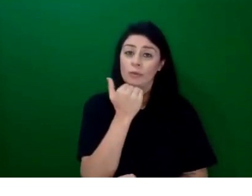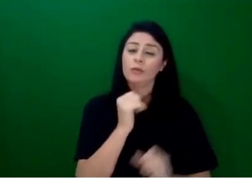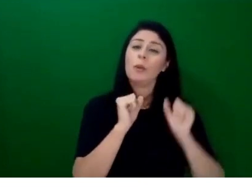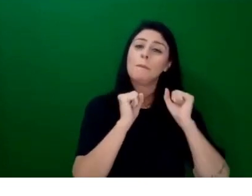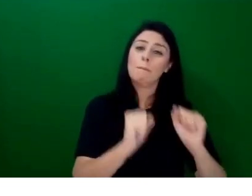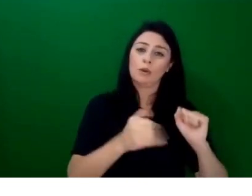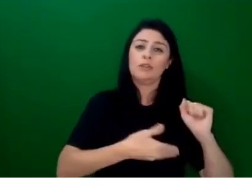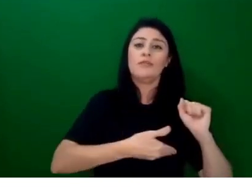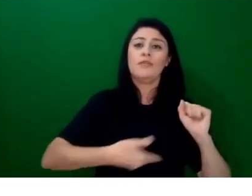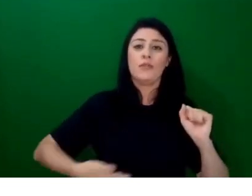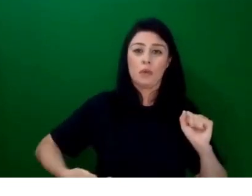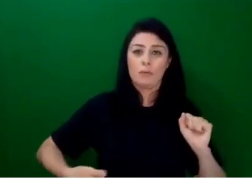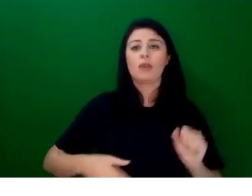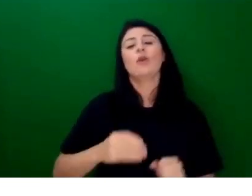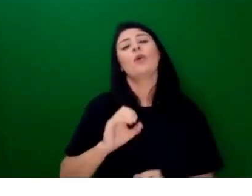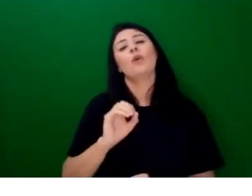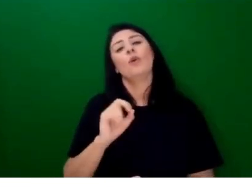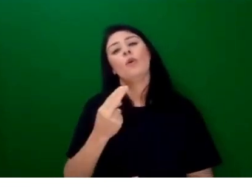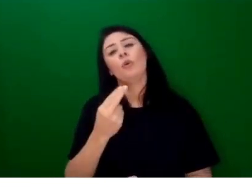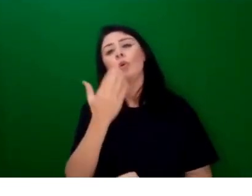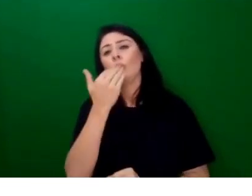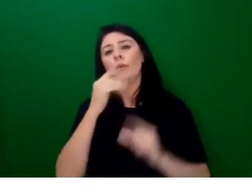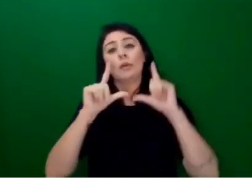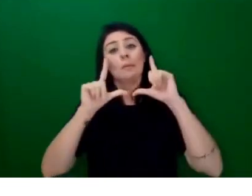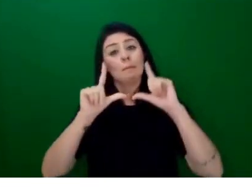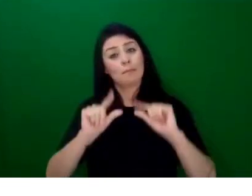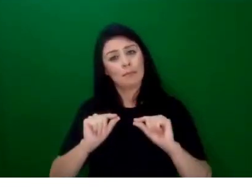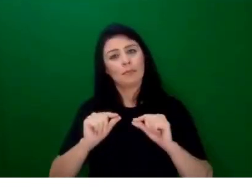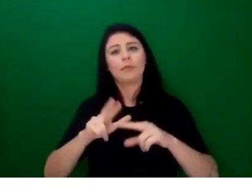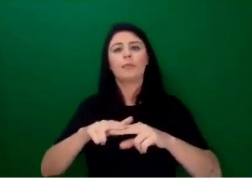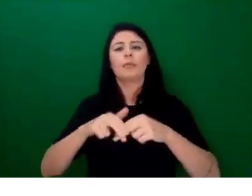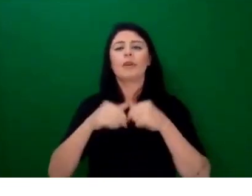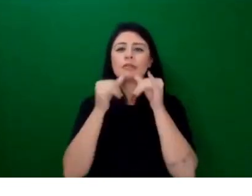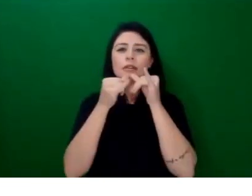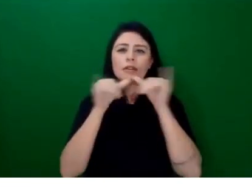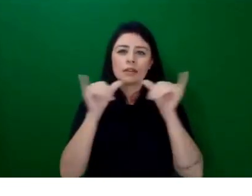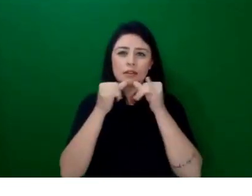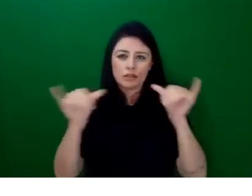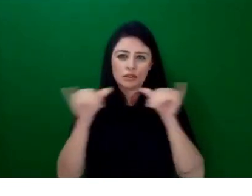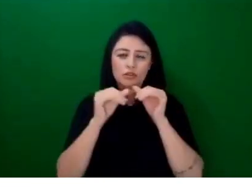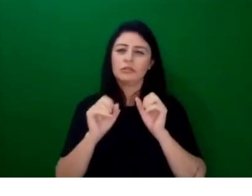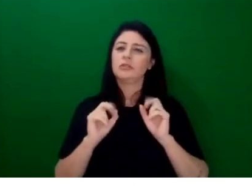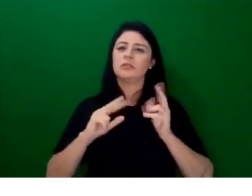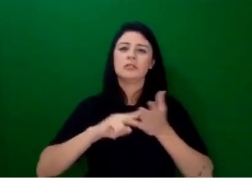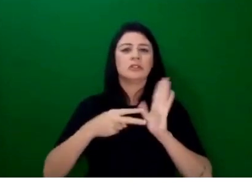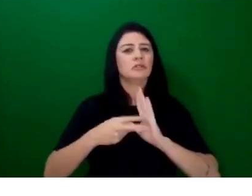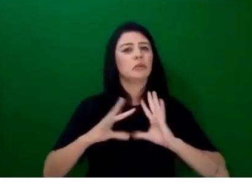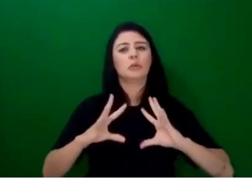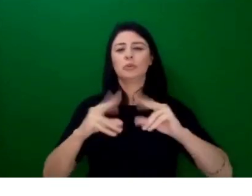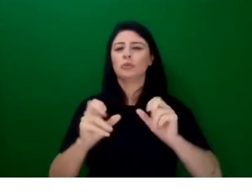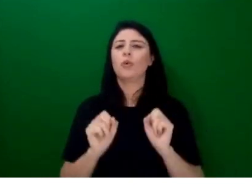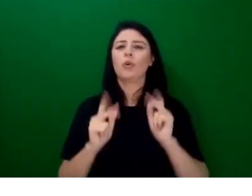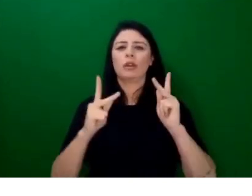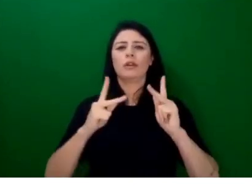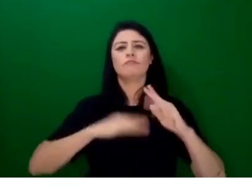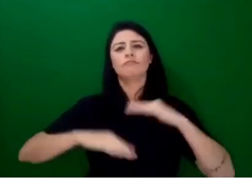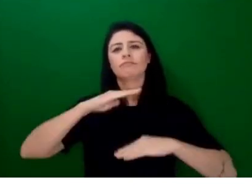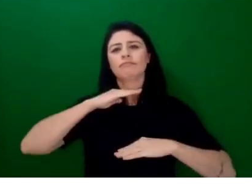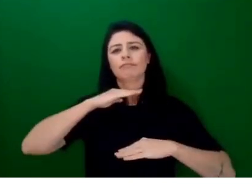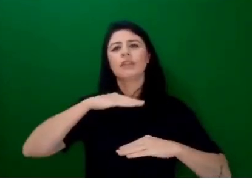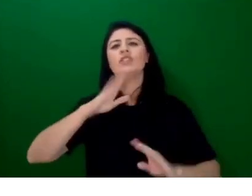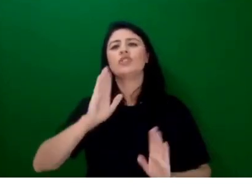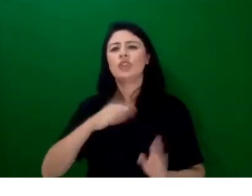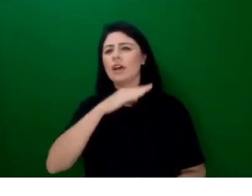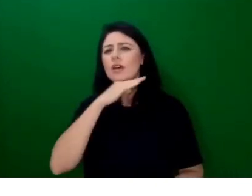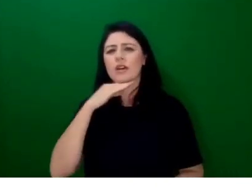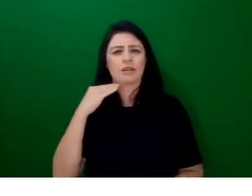comendo, pode ser que ele esteja com fome. Se ele estiver comendo pouco por causa da autorregulação energética, então está tudo ok, porque ele está satisfeito. E